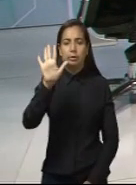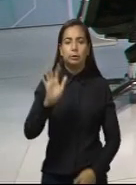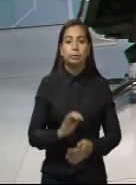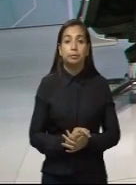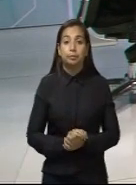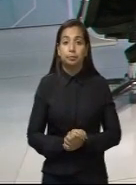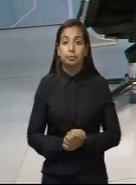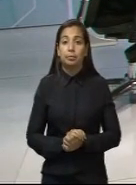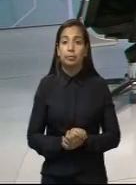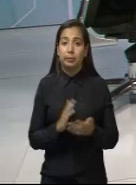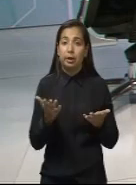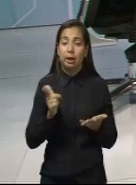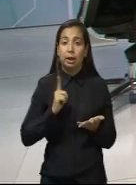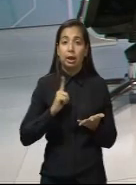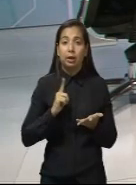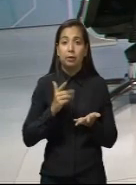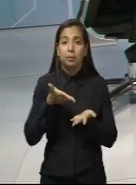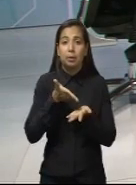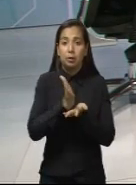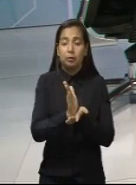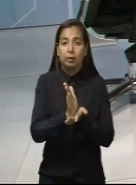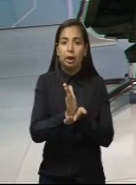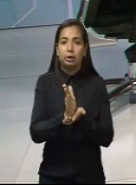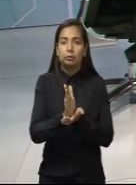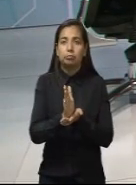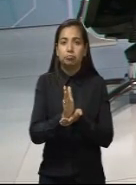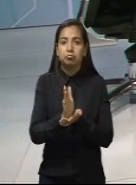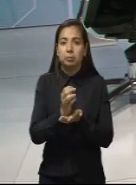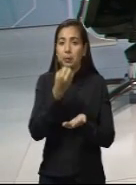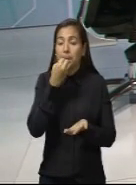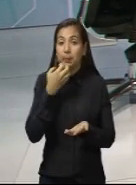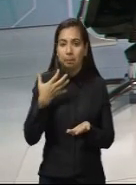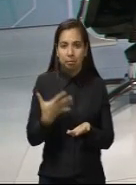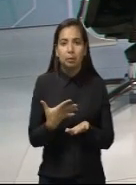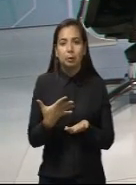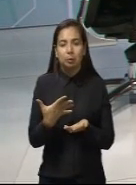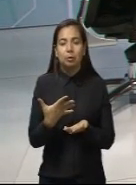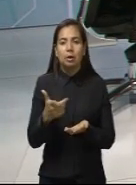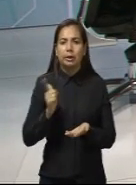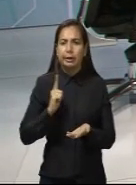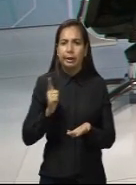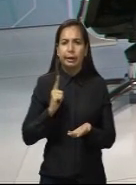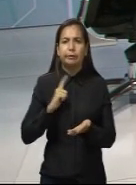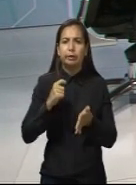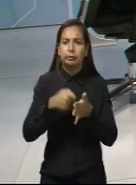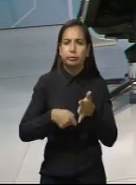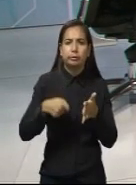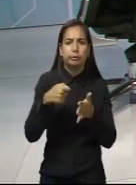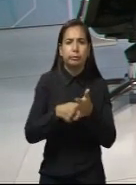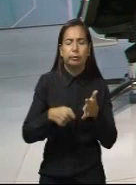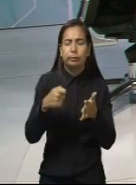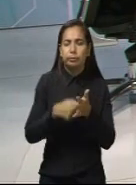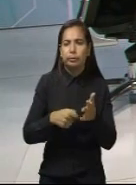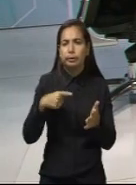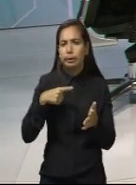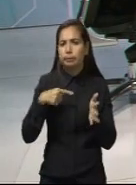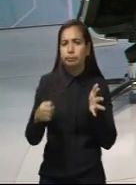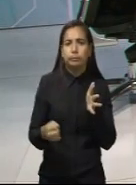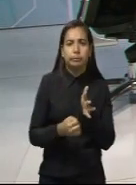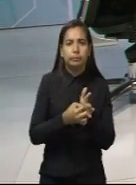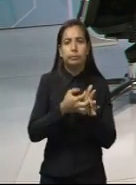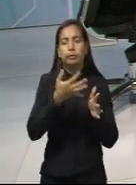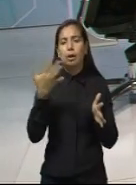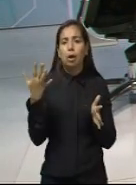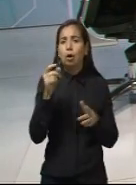Foi aprovado na semana que passou, finalmente, depois de centenas e centenas, quem sabe até milhares